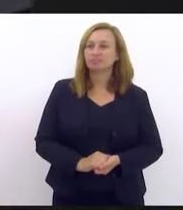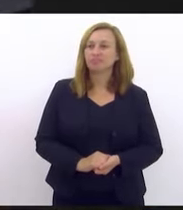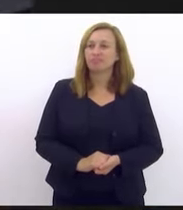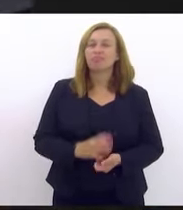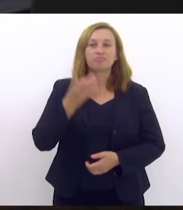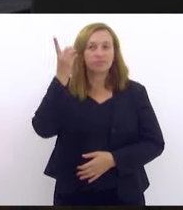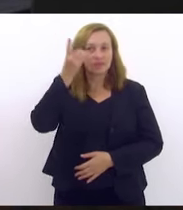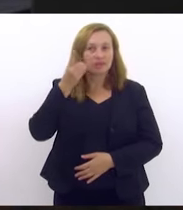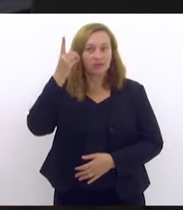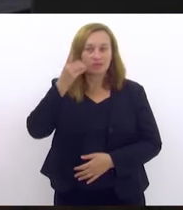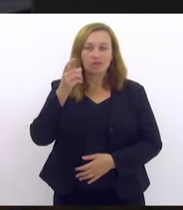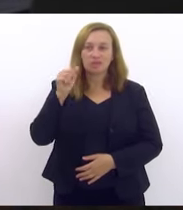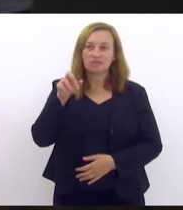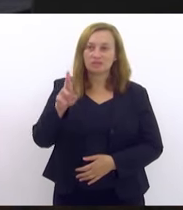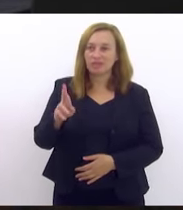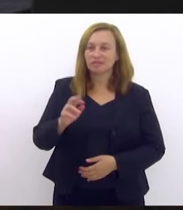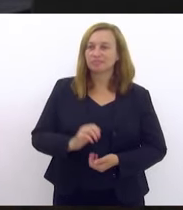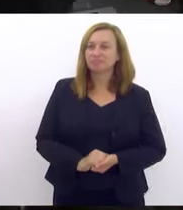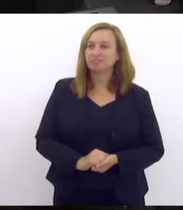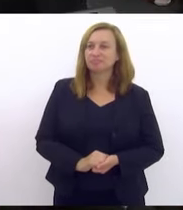Deputado Rosenberg Reis.